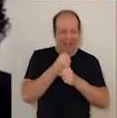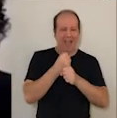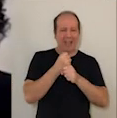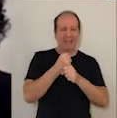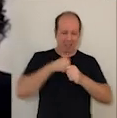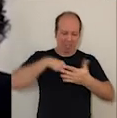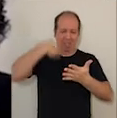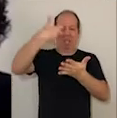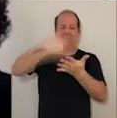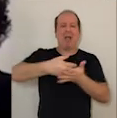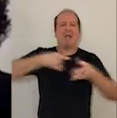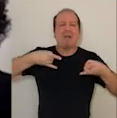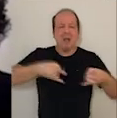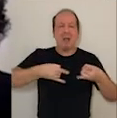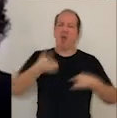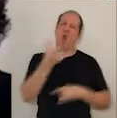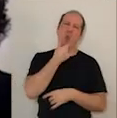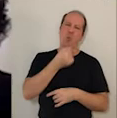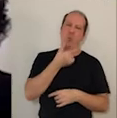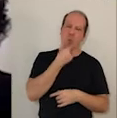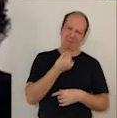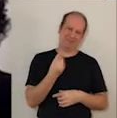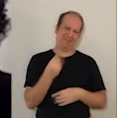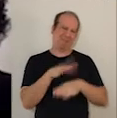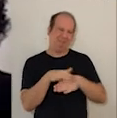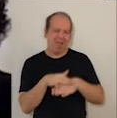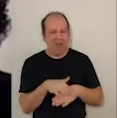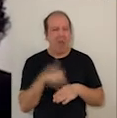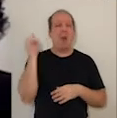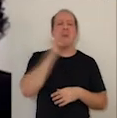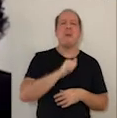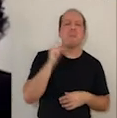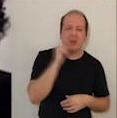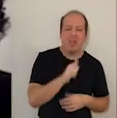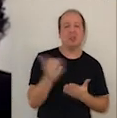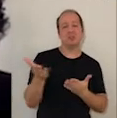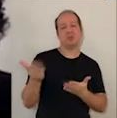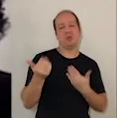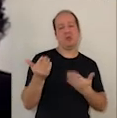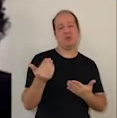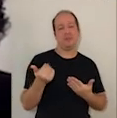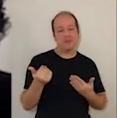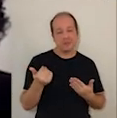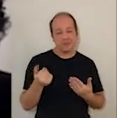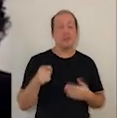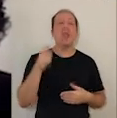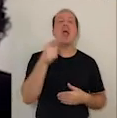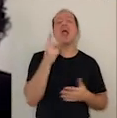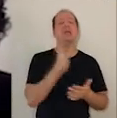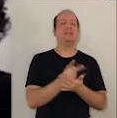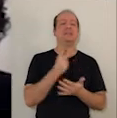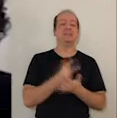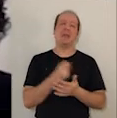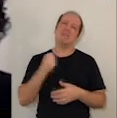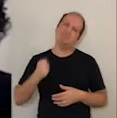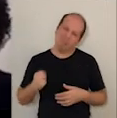cama. Um homem agonizante que derruba uma mulher jovem. Dê-lhe, então, um murro com toda